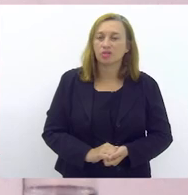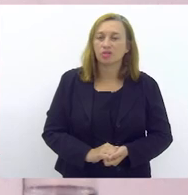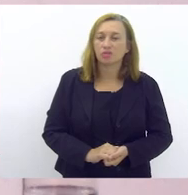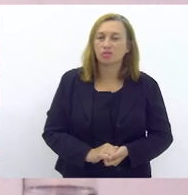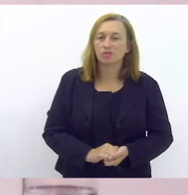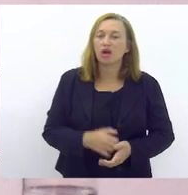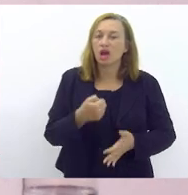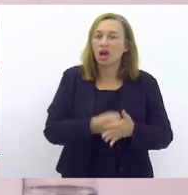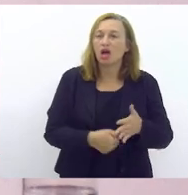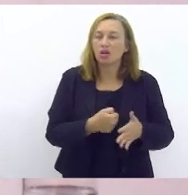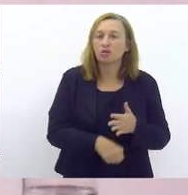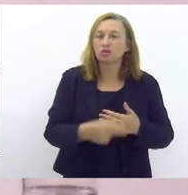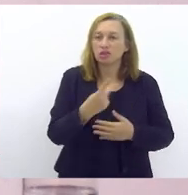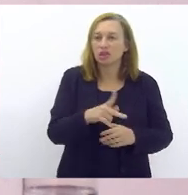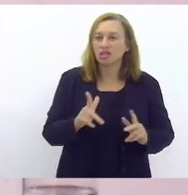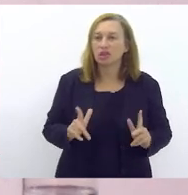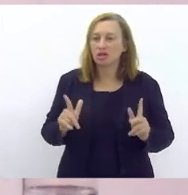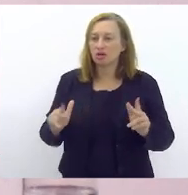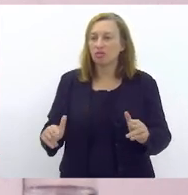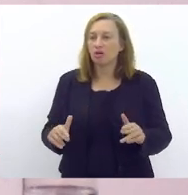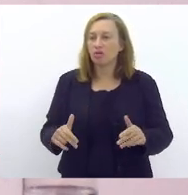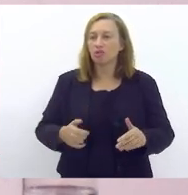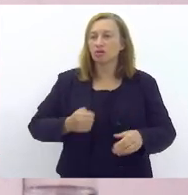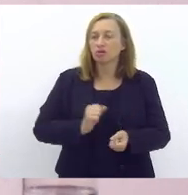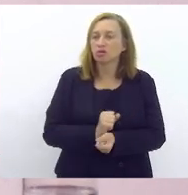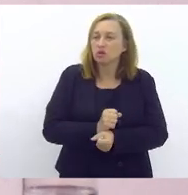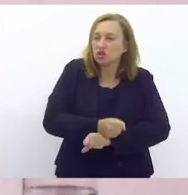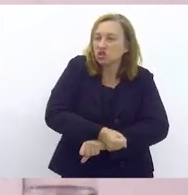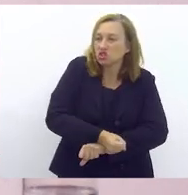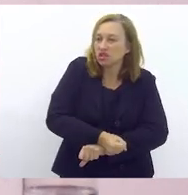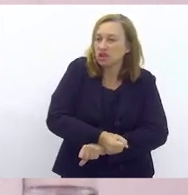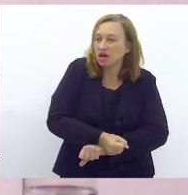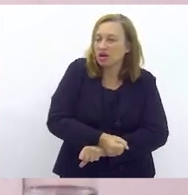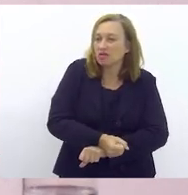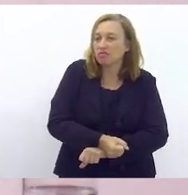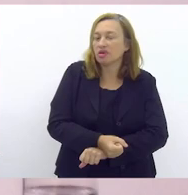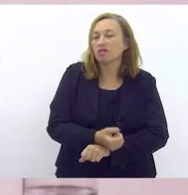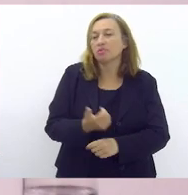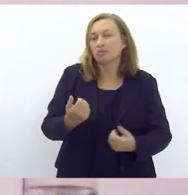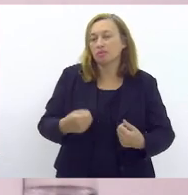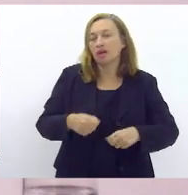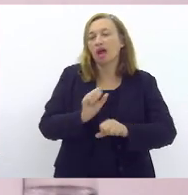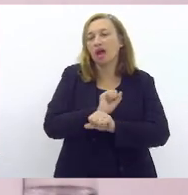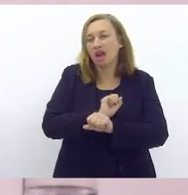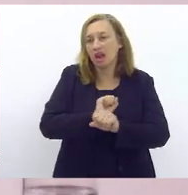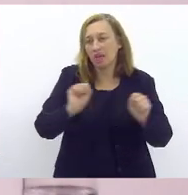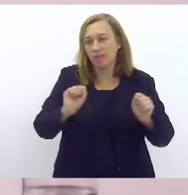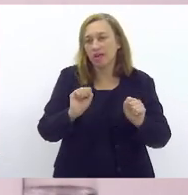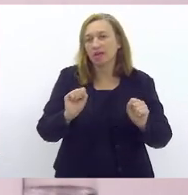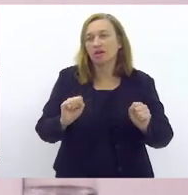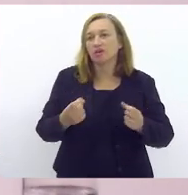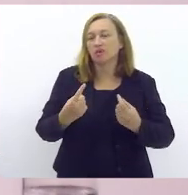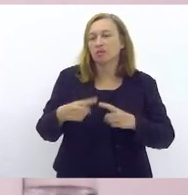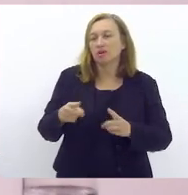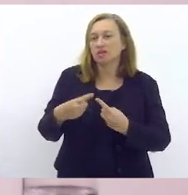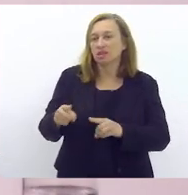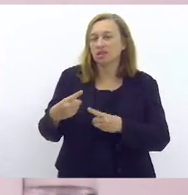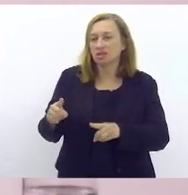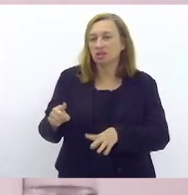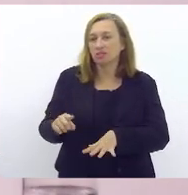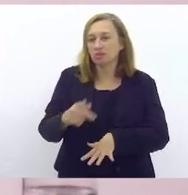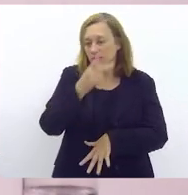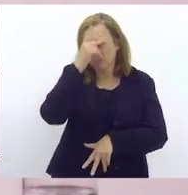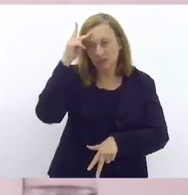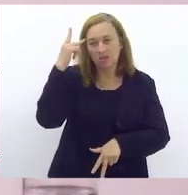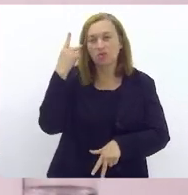A causa dos escravos é uma libertação, uma perseguição das pessoas de gênero,